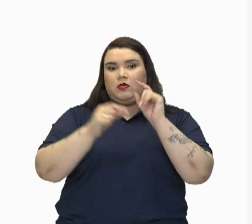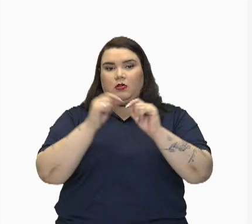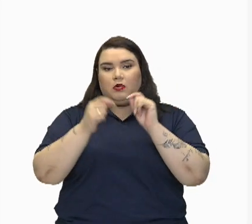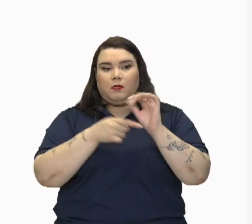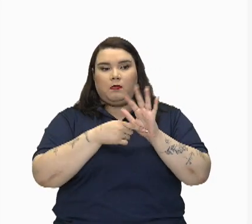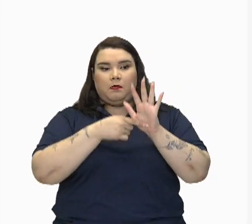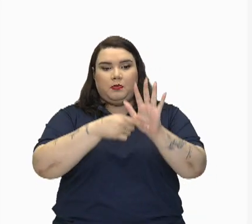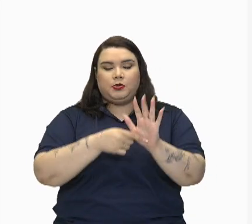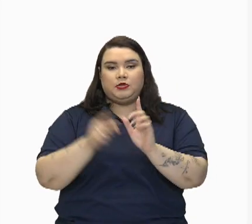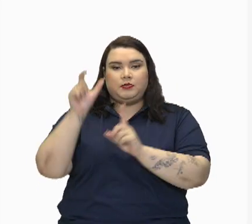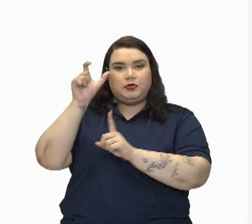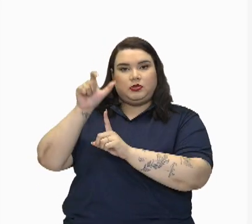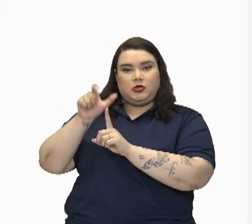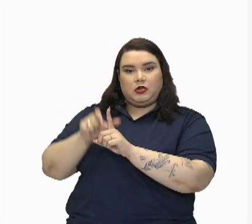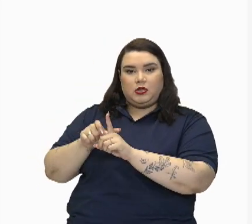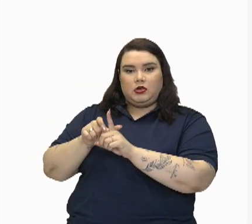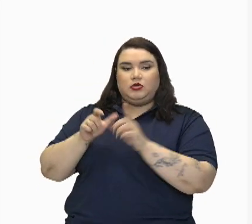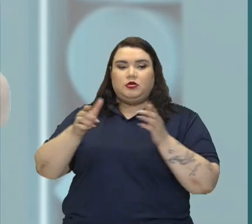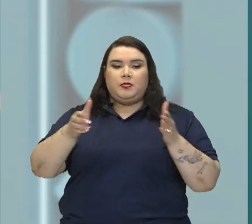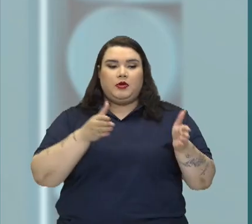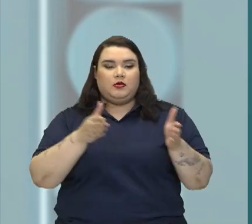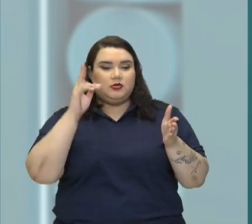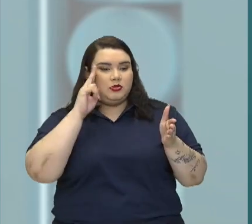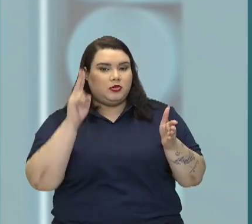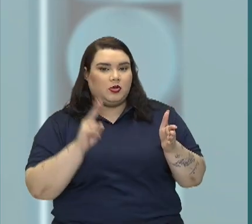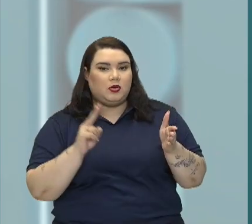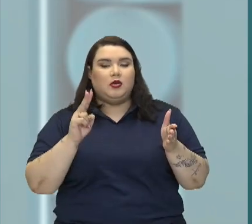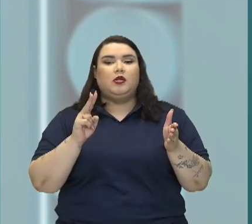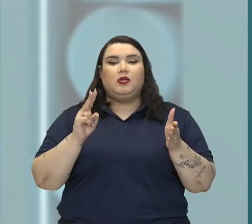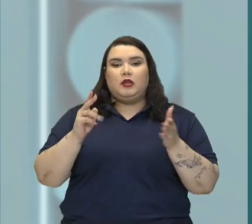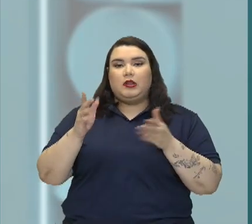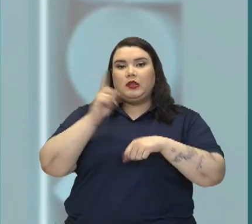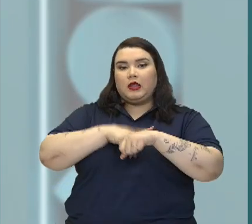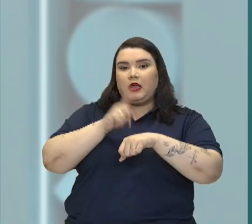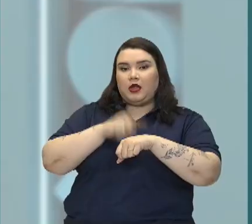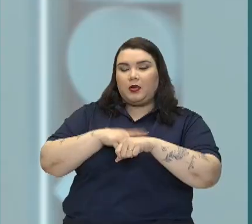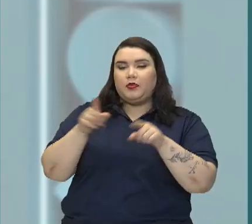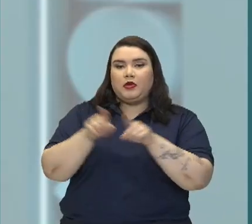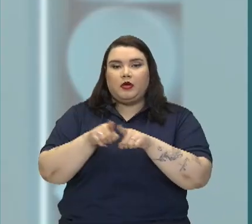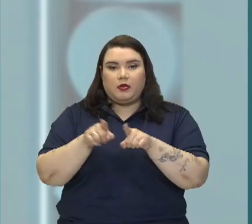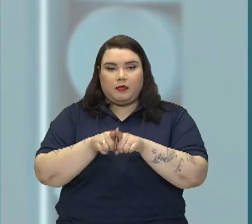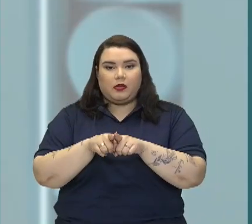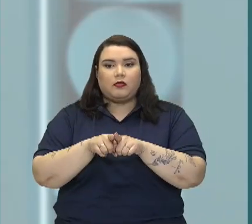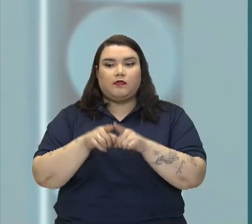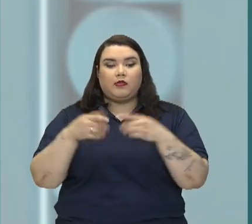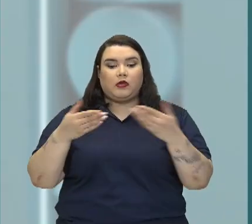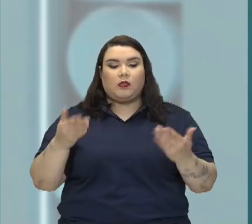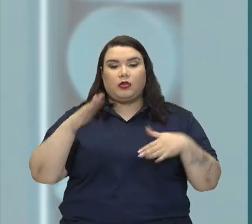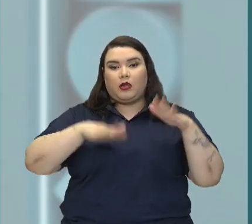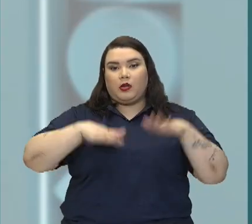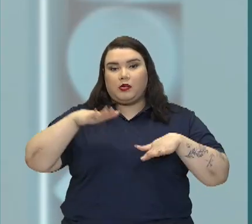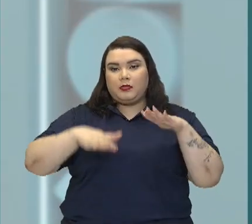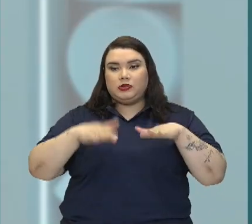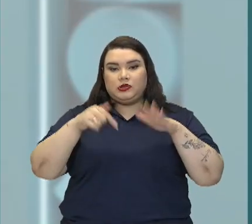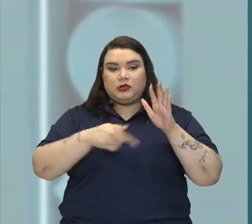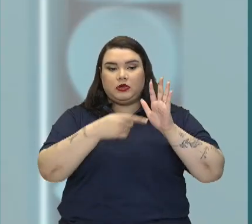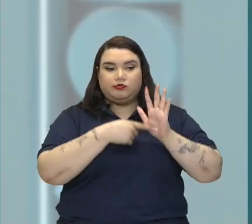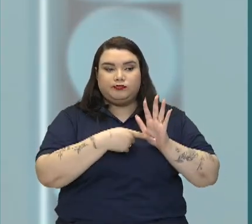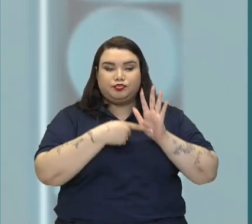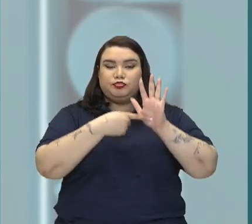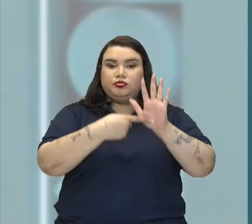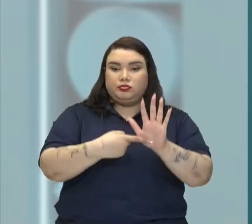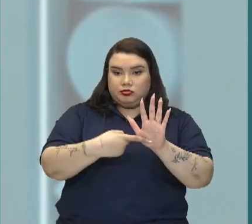os personagens, o tempo, o espaço da narrativa. Então, dependendo dessa